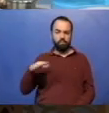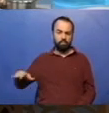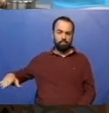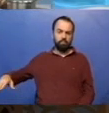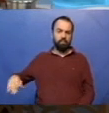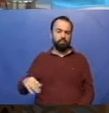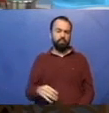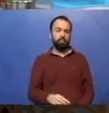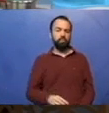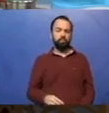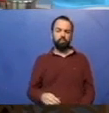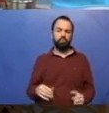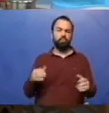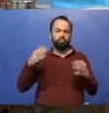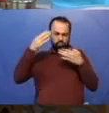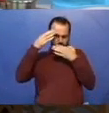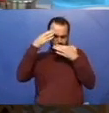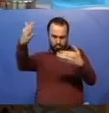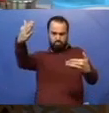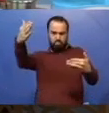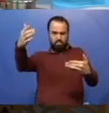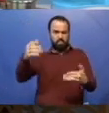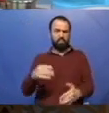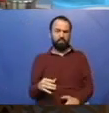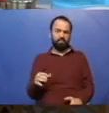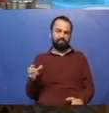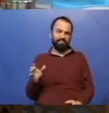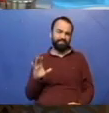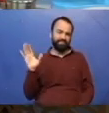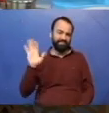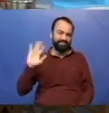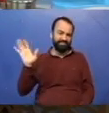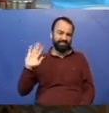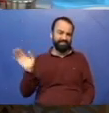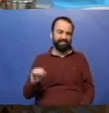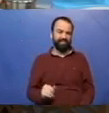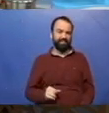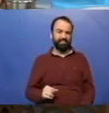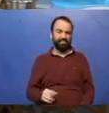contato com a sua professora. Muito obrigada pela aula de hoje e até a próxima!